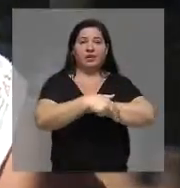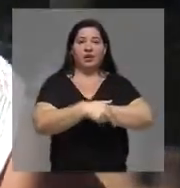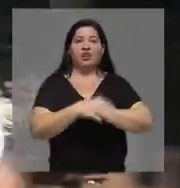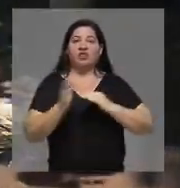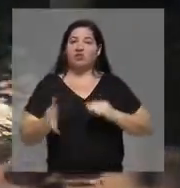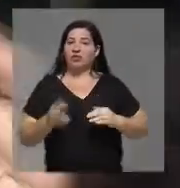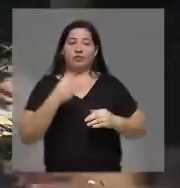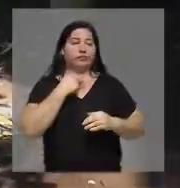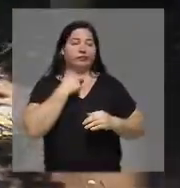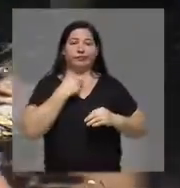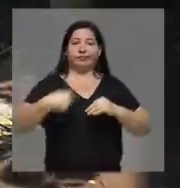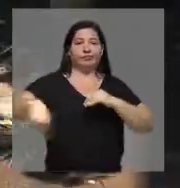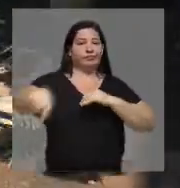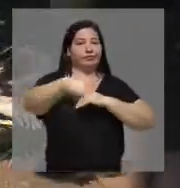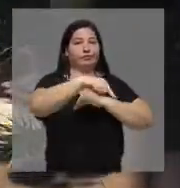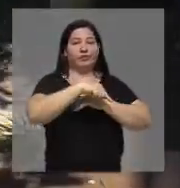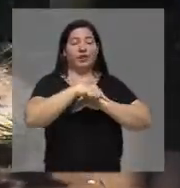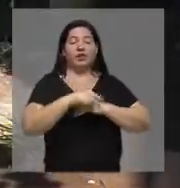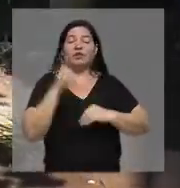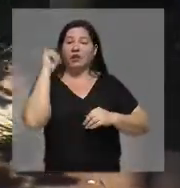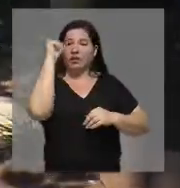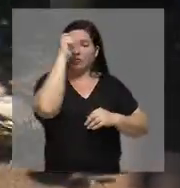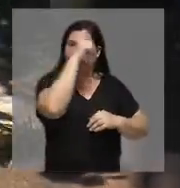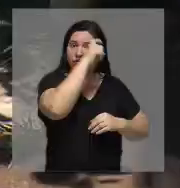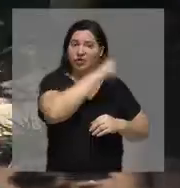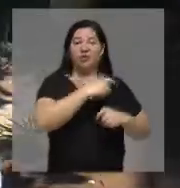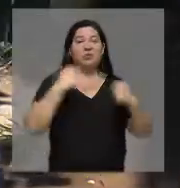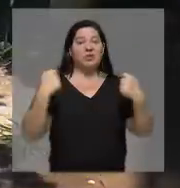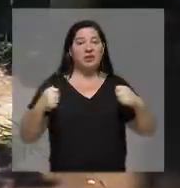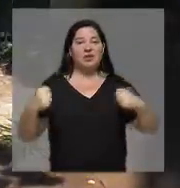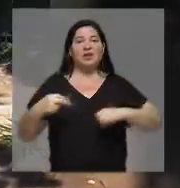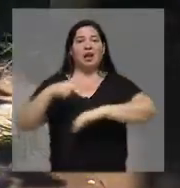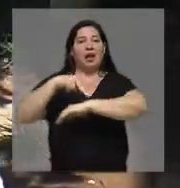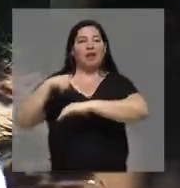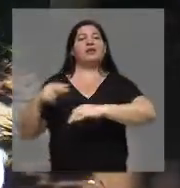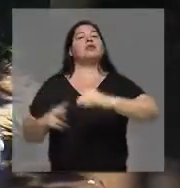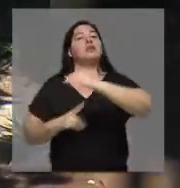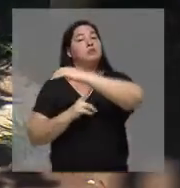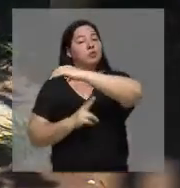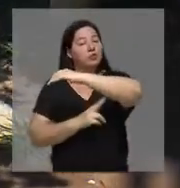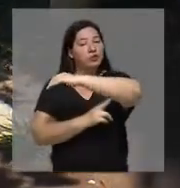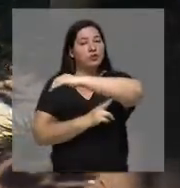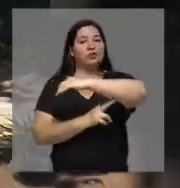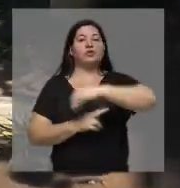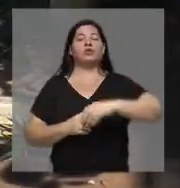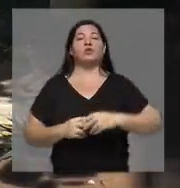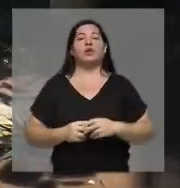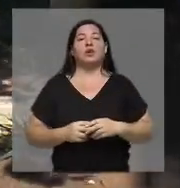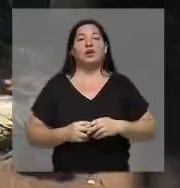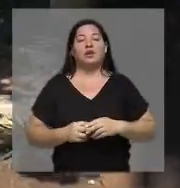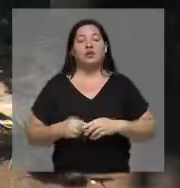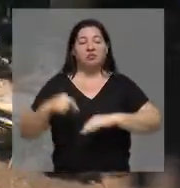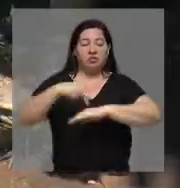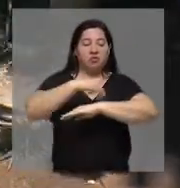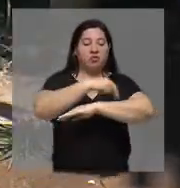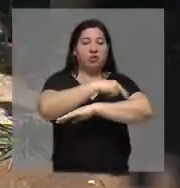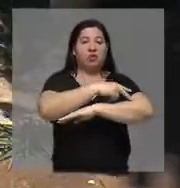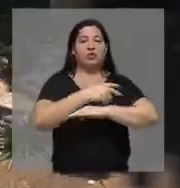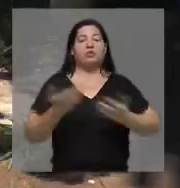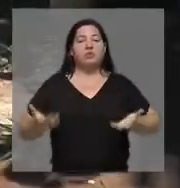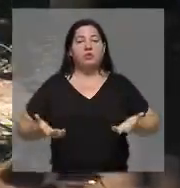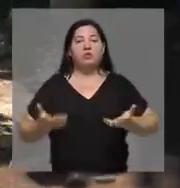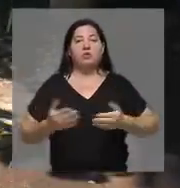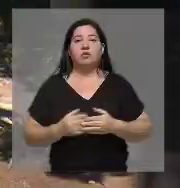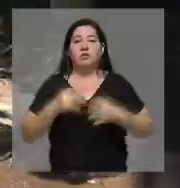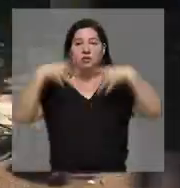passando mais agora, fica mais difícil ainda, porque eles têm que atravessar essa pontinha no escuridão, e os meninos, né, como eu